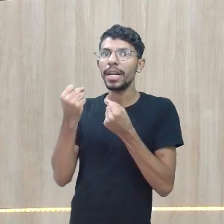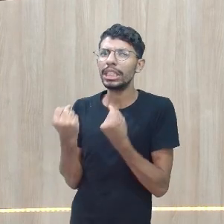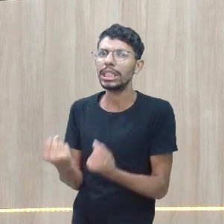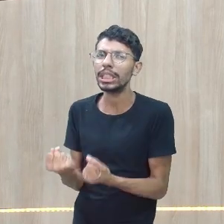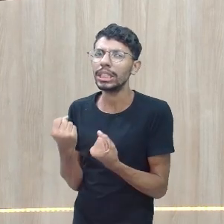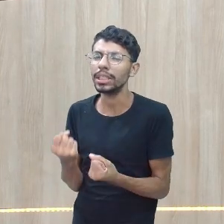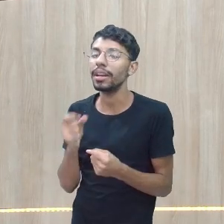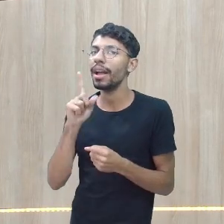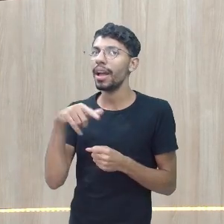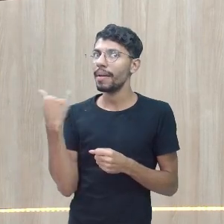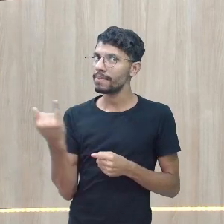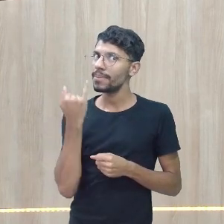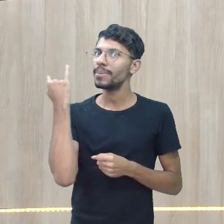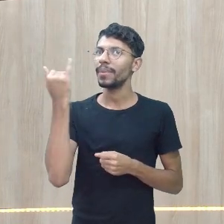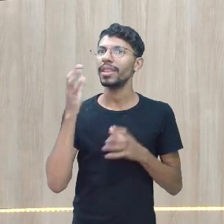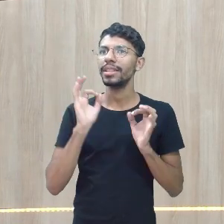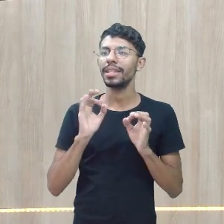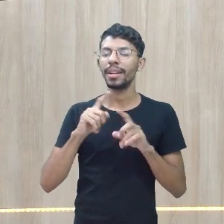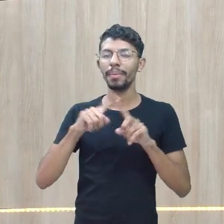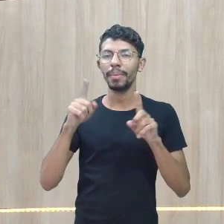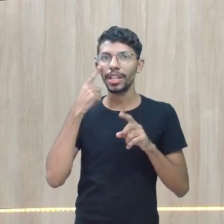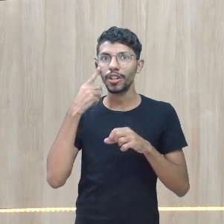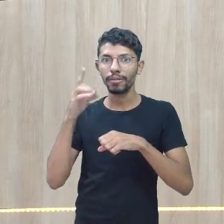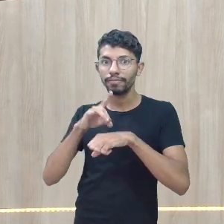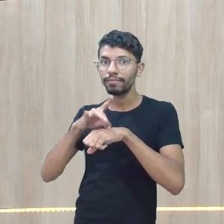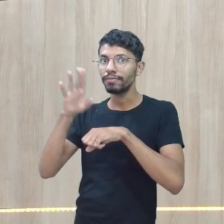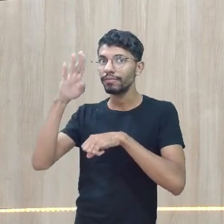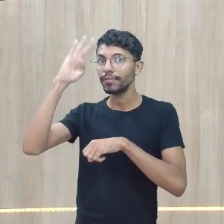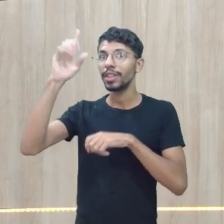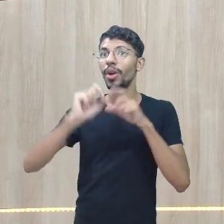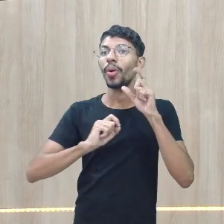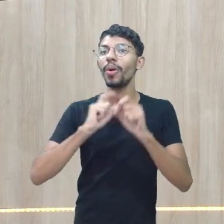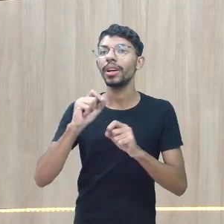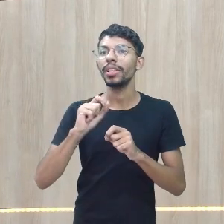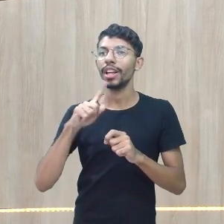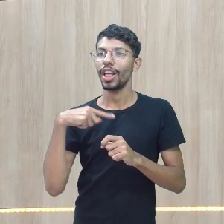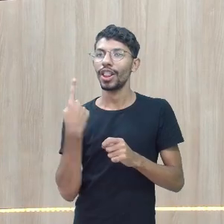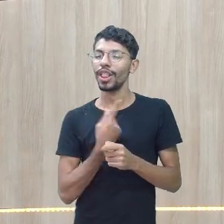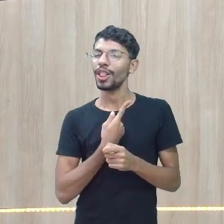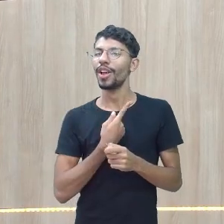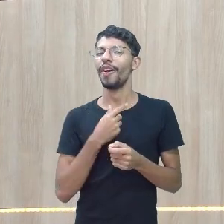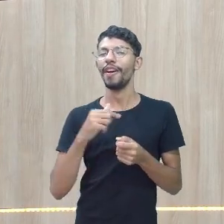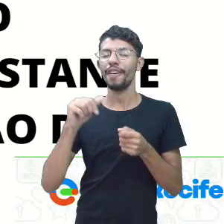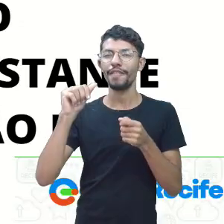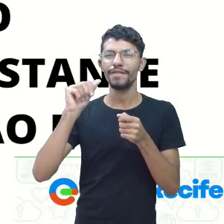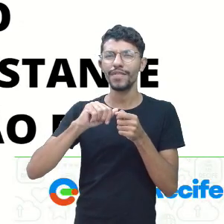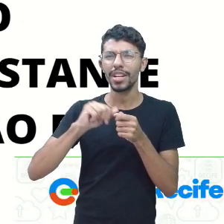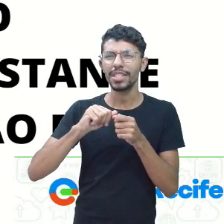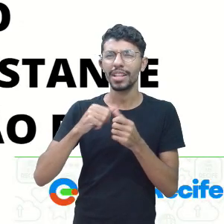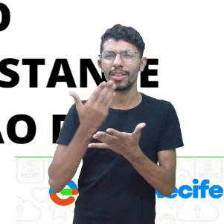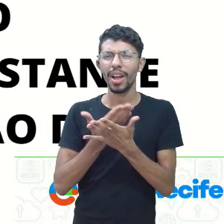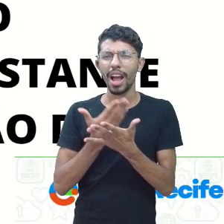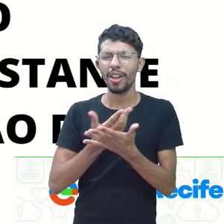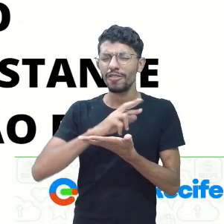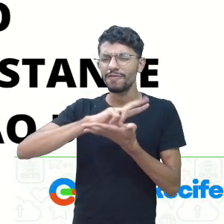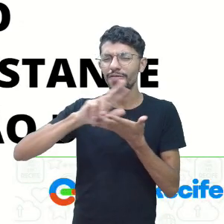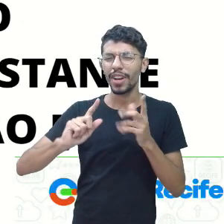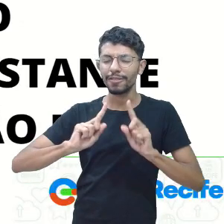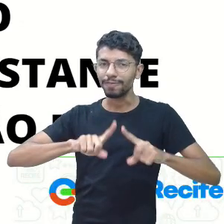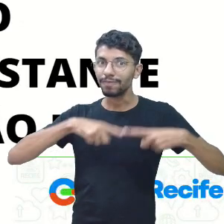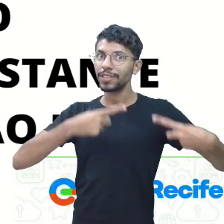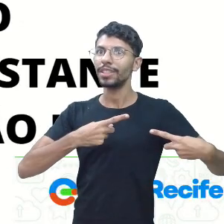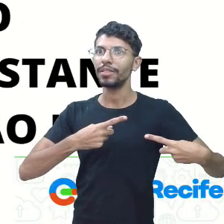dando aqui uma grande dica, né? Estamos preparando uma aula com bastante desafios. E vocês estão respondendo